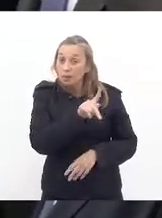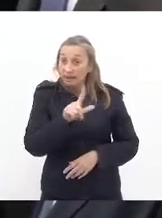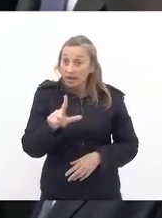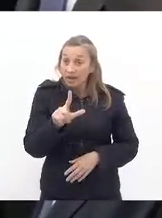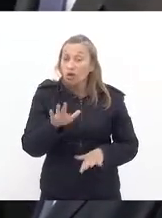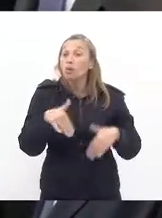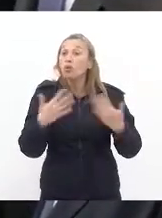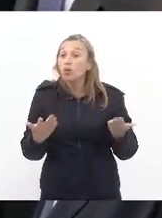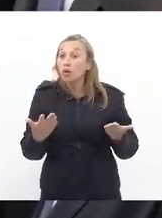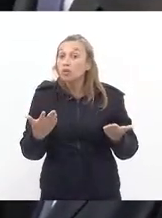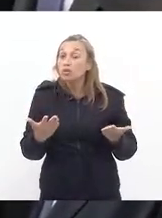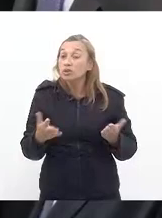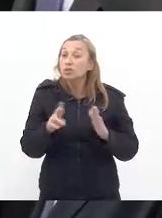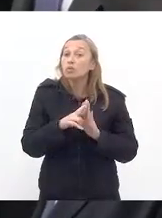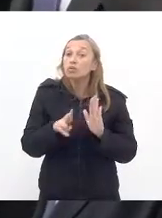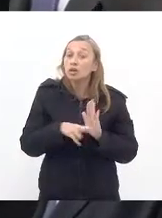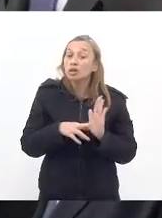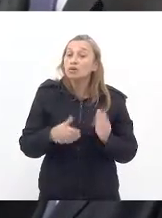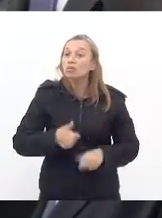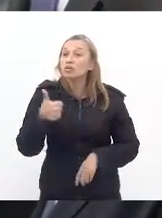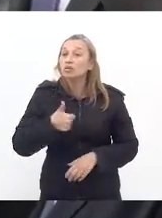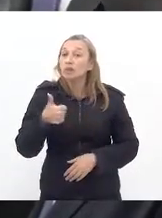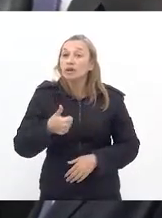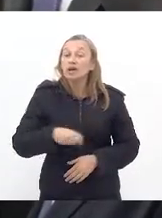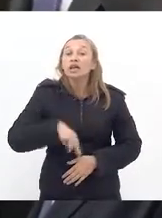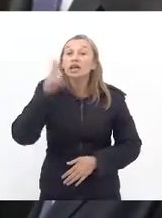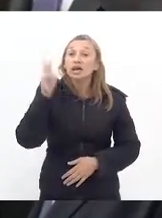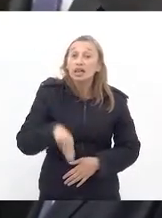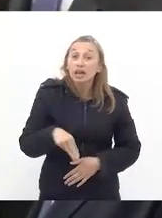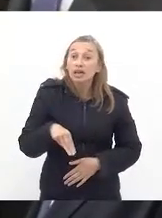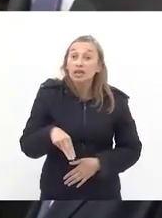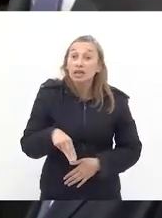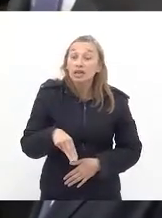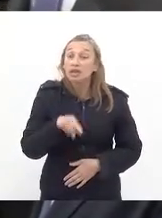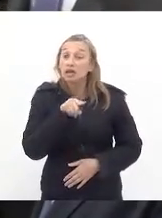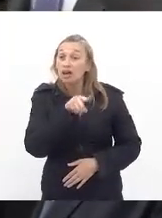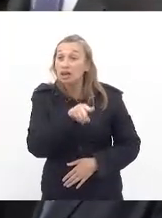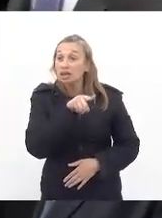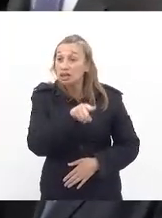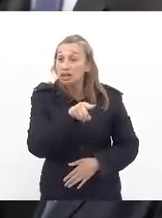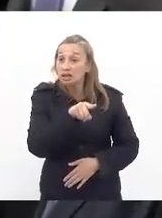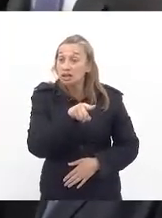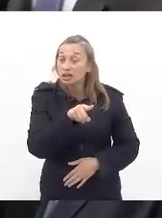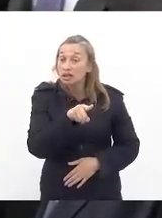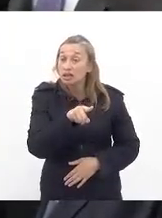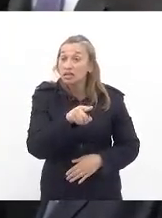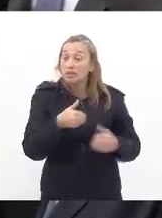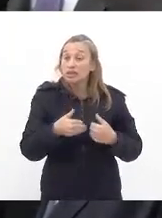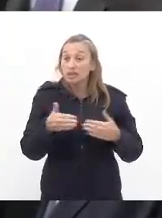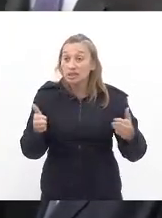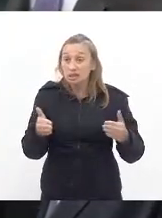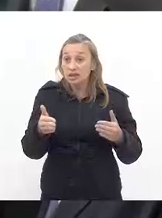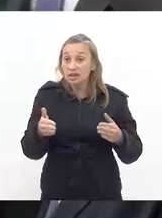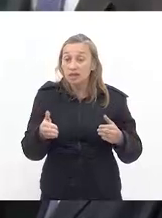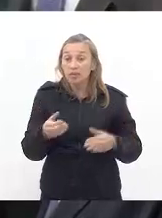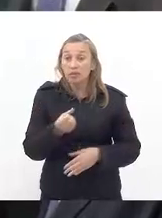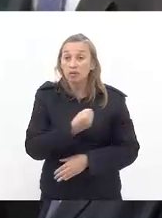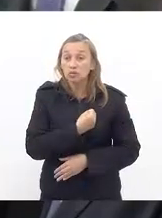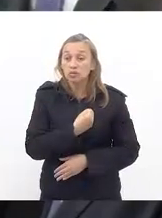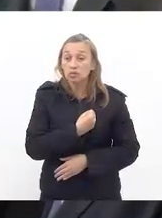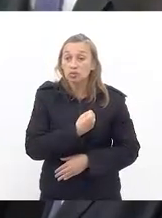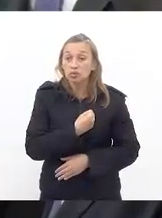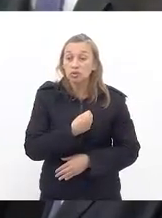pele qual seria o rito primeiro rito quem está ali presente para abrir a sessão para dar por um